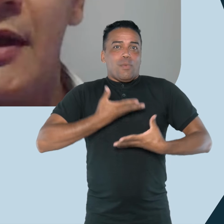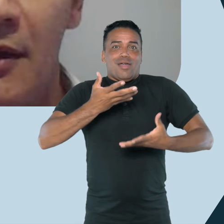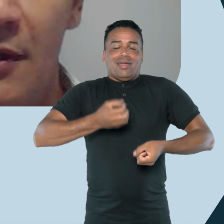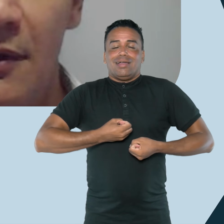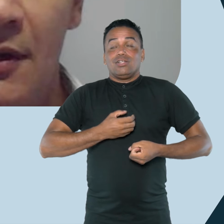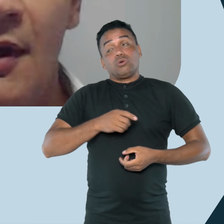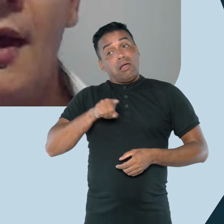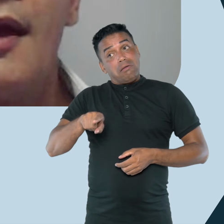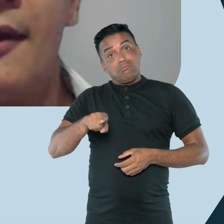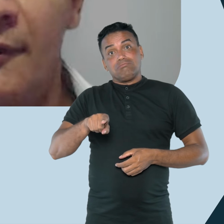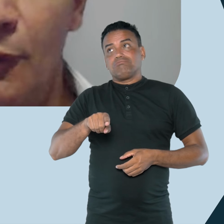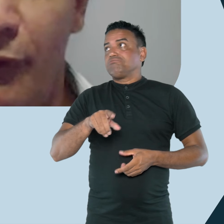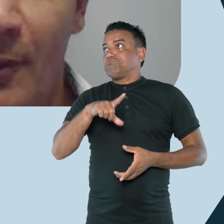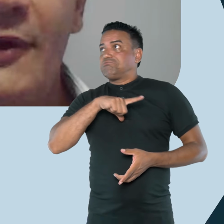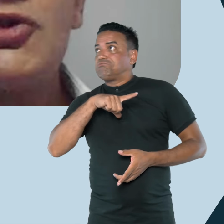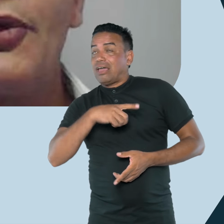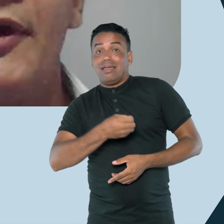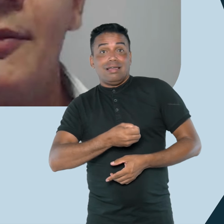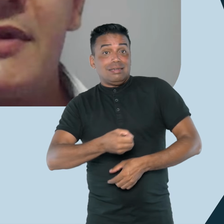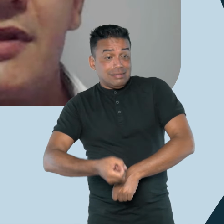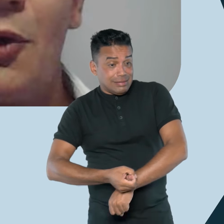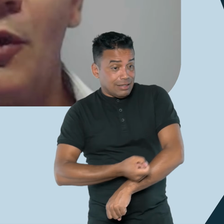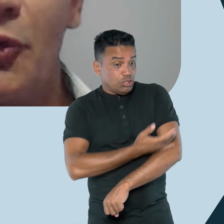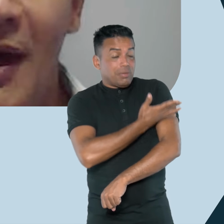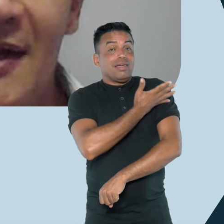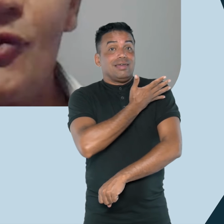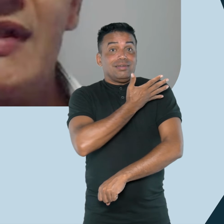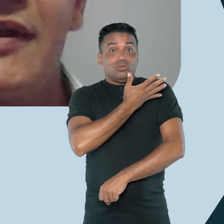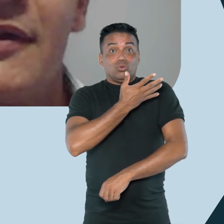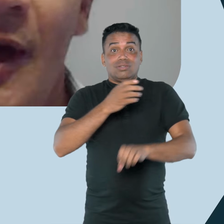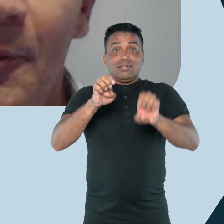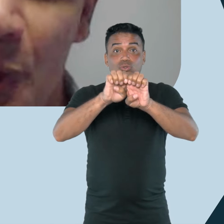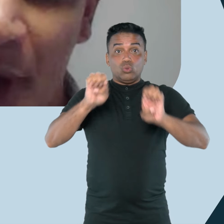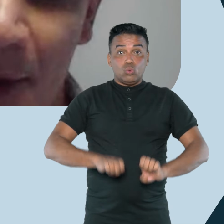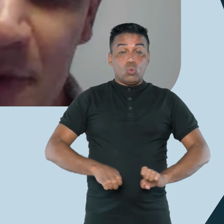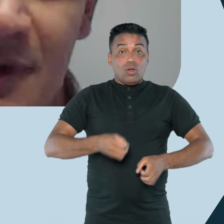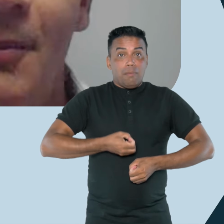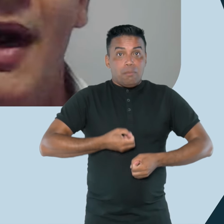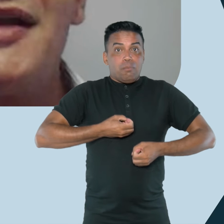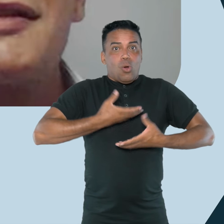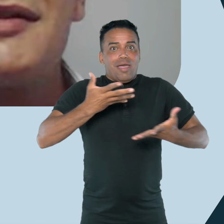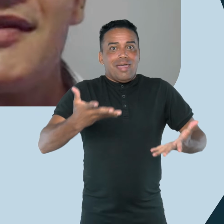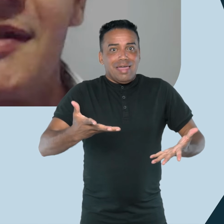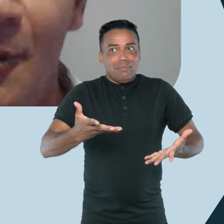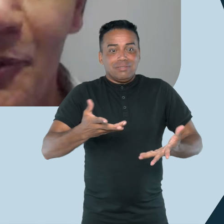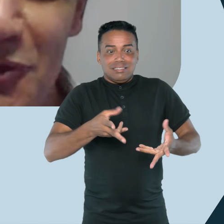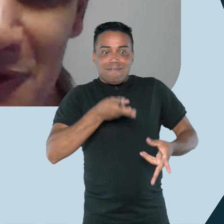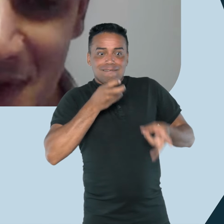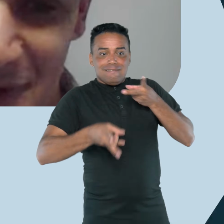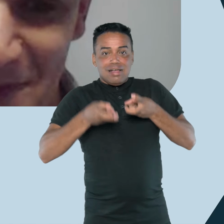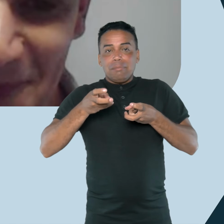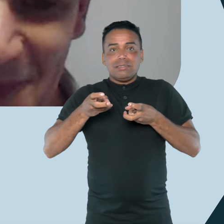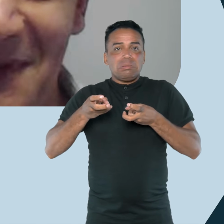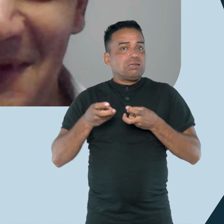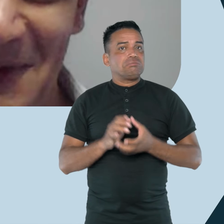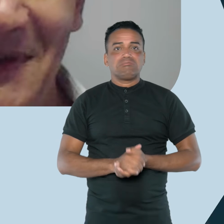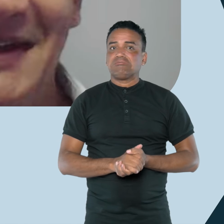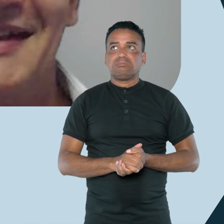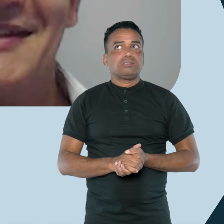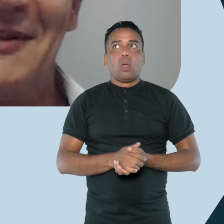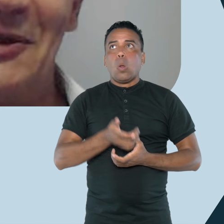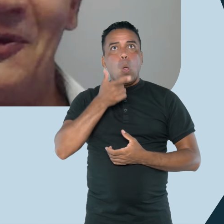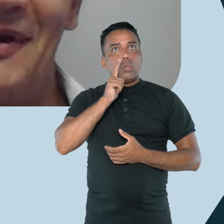sentimentos que, no formato de poemas, quanto mais você tenta capturá-los, mais eles escapam de você.